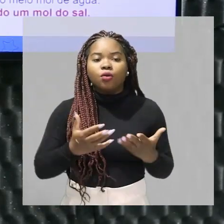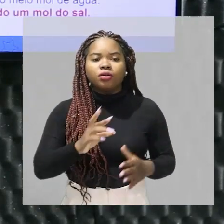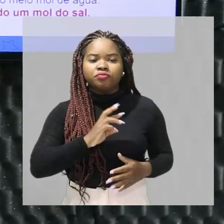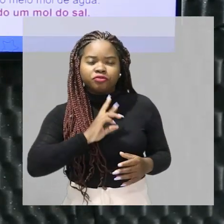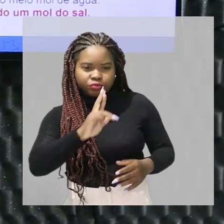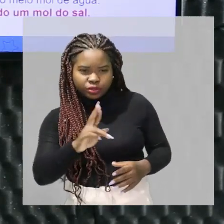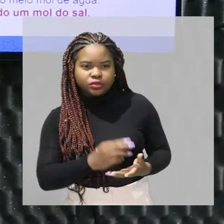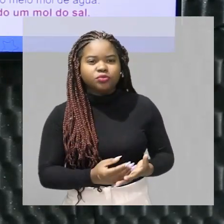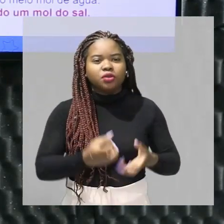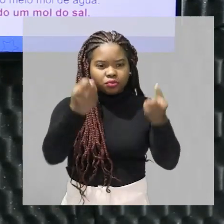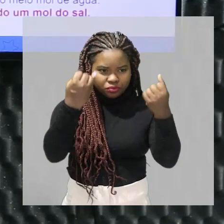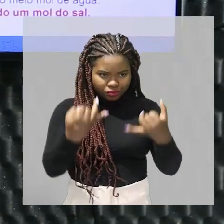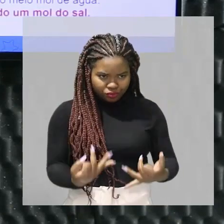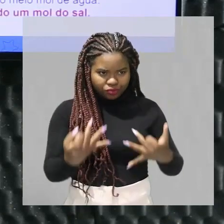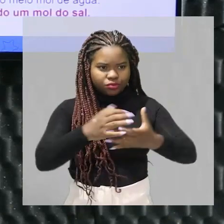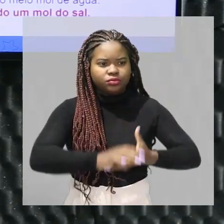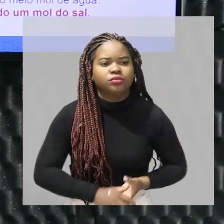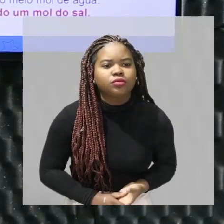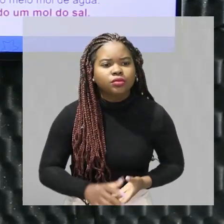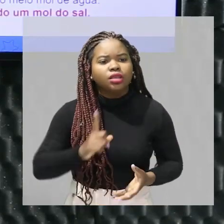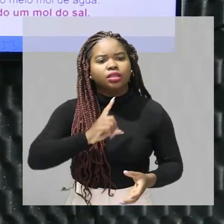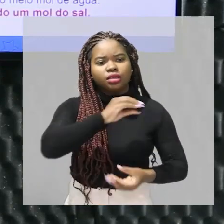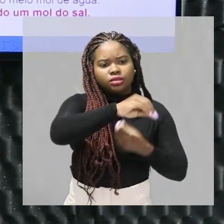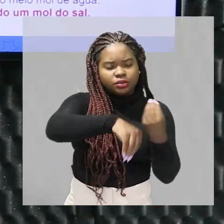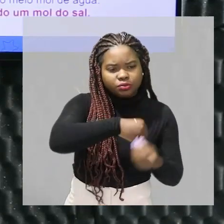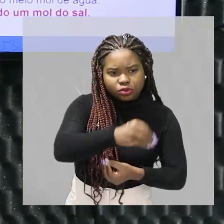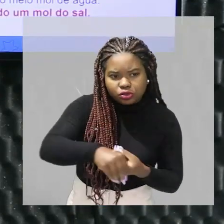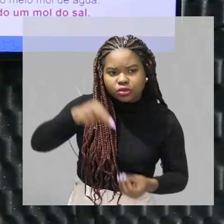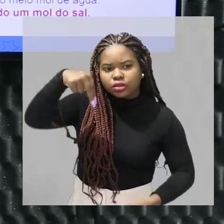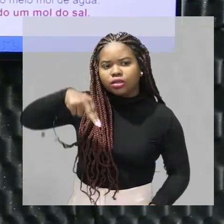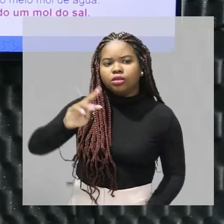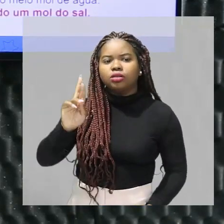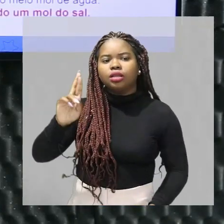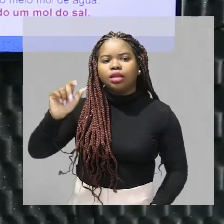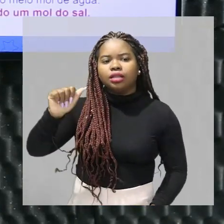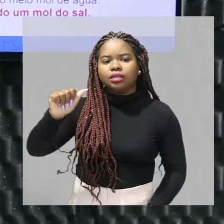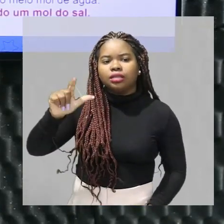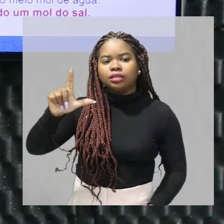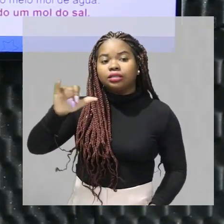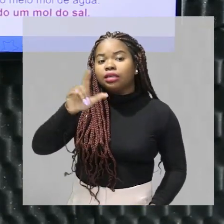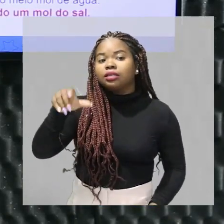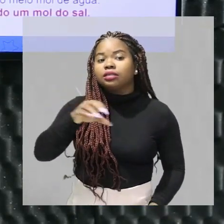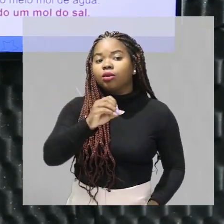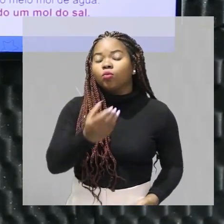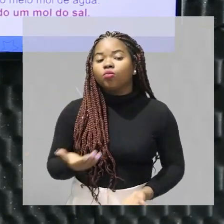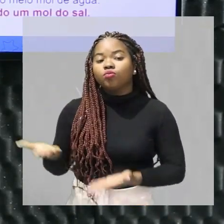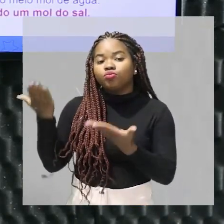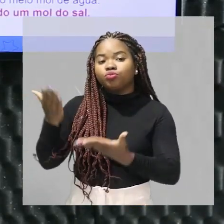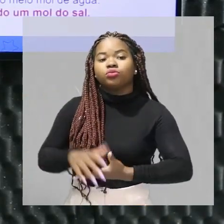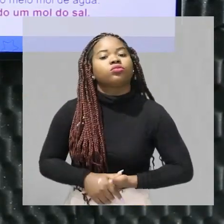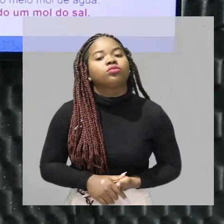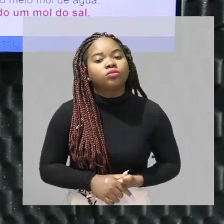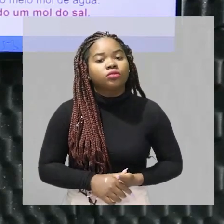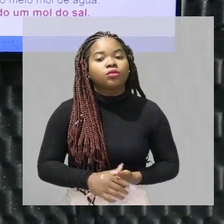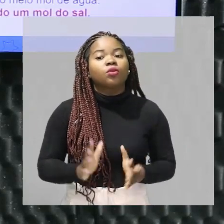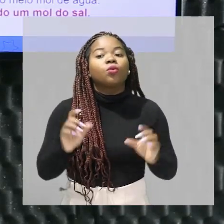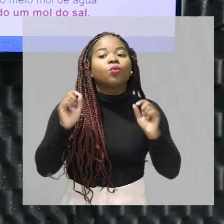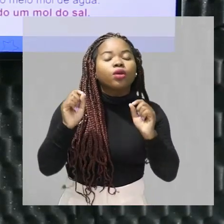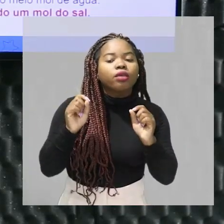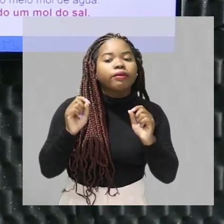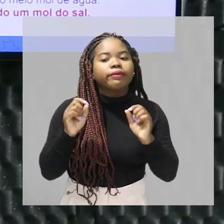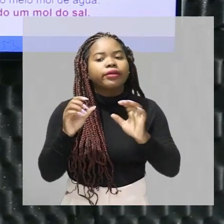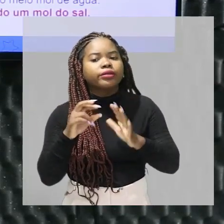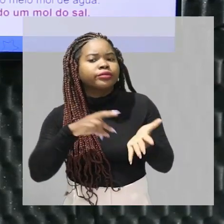É a reação entre um ácido e uma base, ok? Reação ácido-base também é chamada de reação de